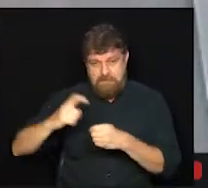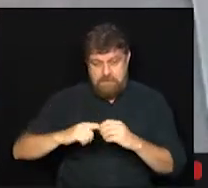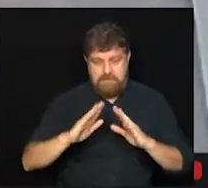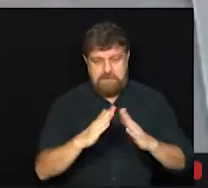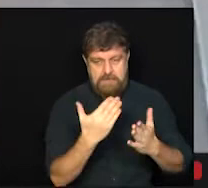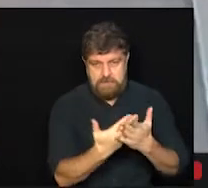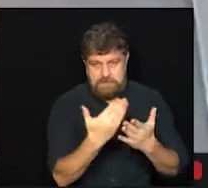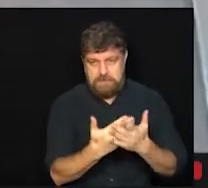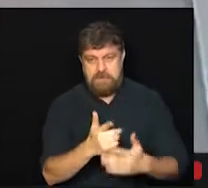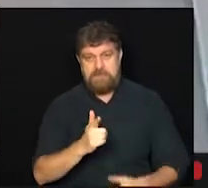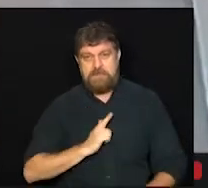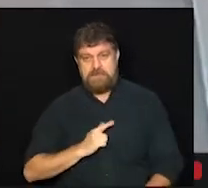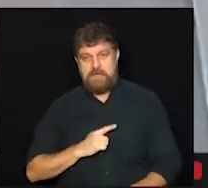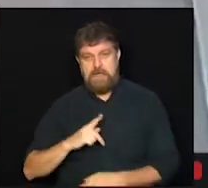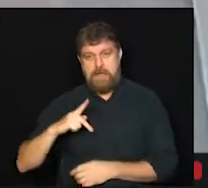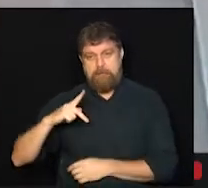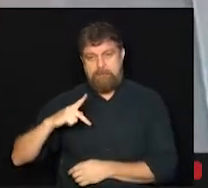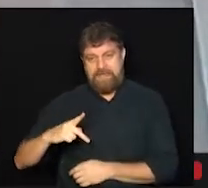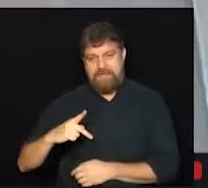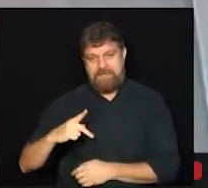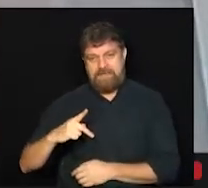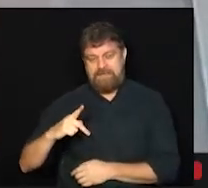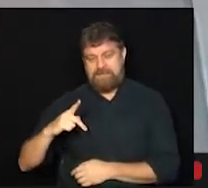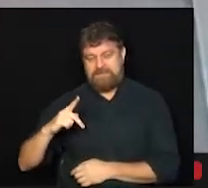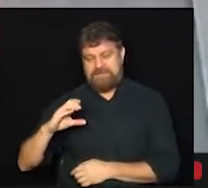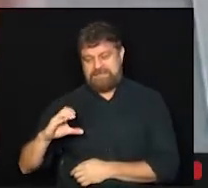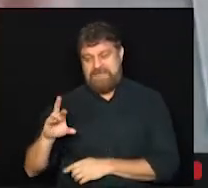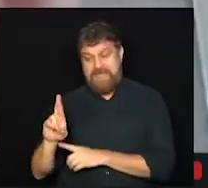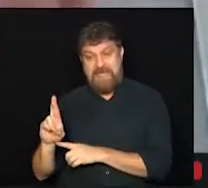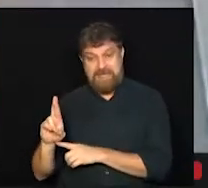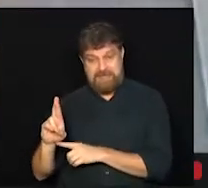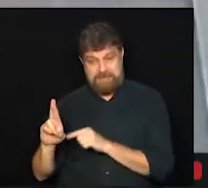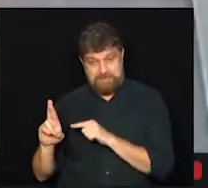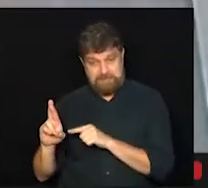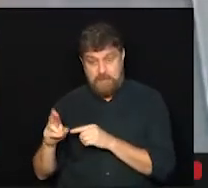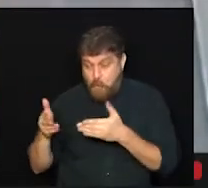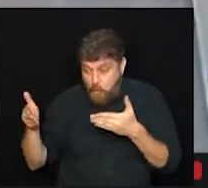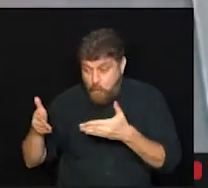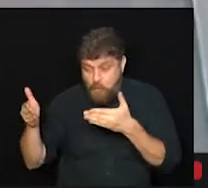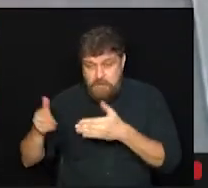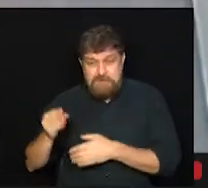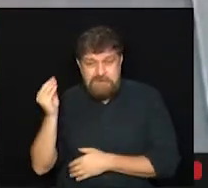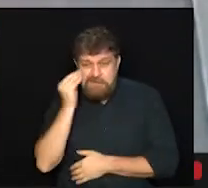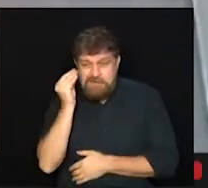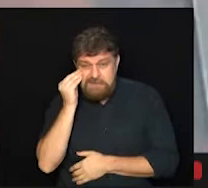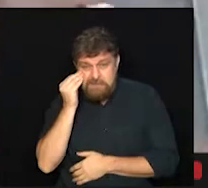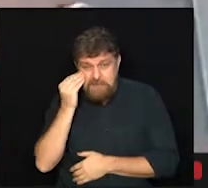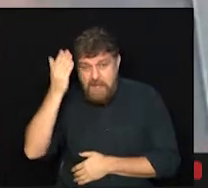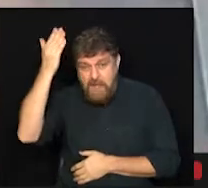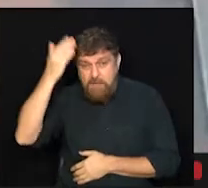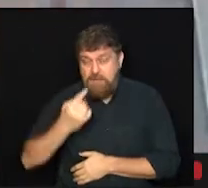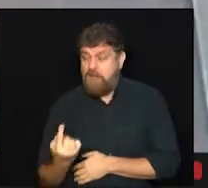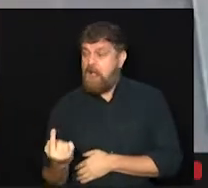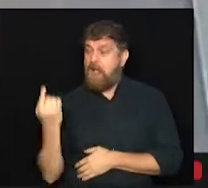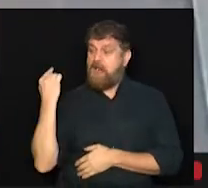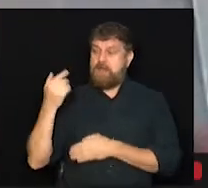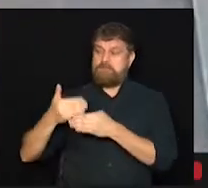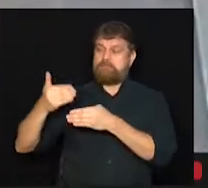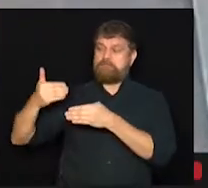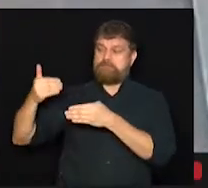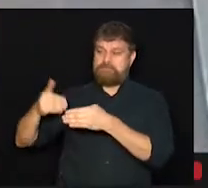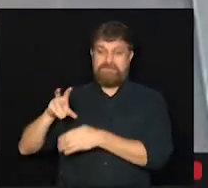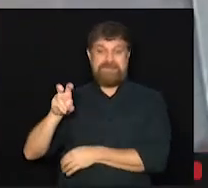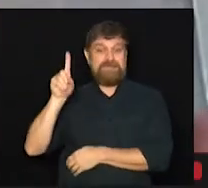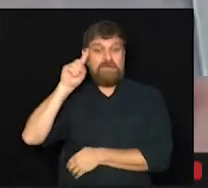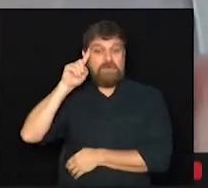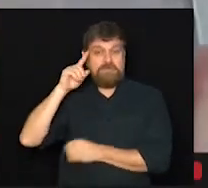escola, seria fazer o PCR. Porém, fazer o PCR hoje vai me dizer o que aconteceu 3, 5 dias